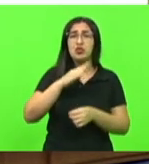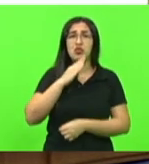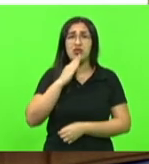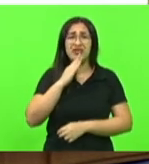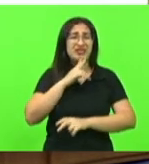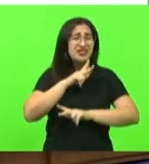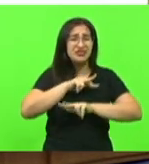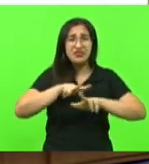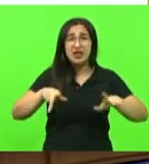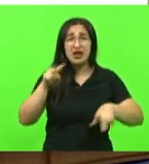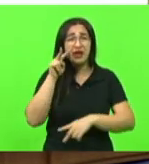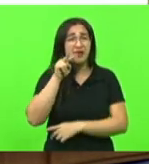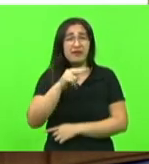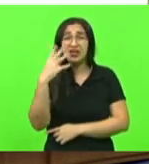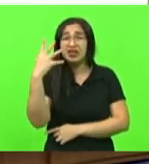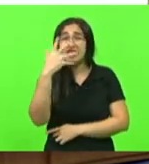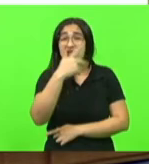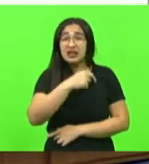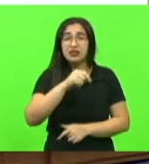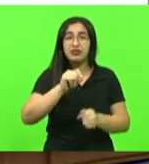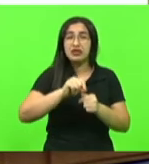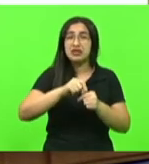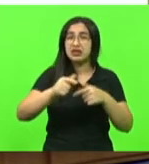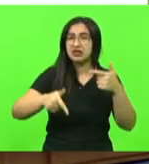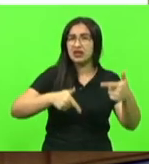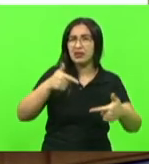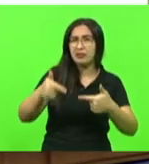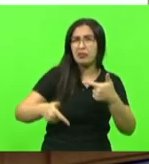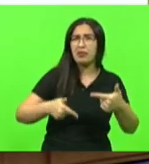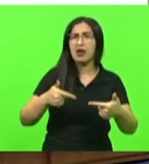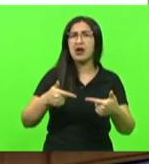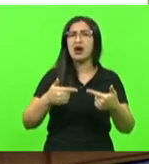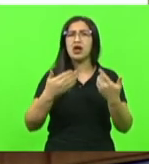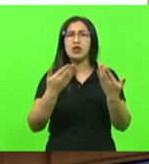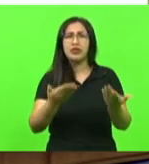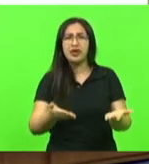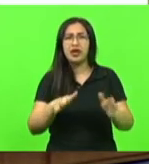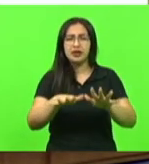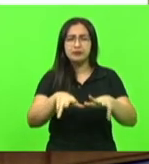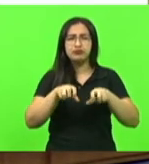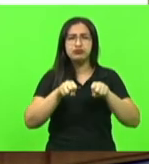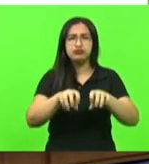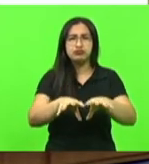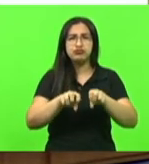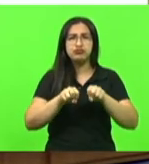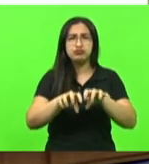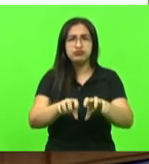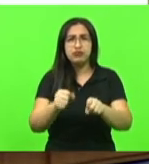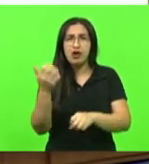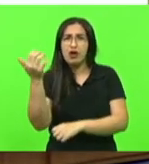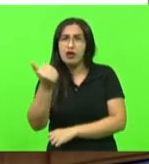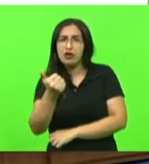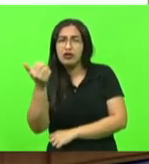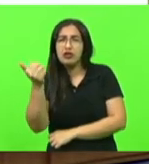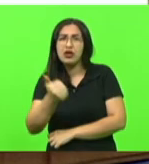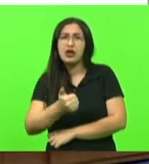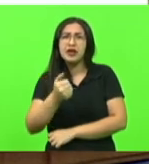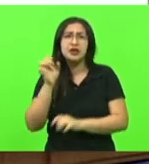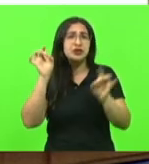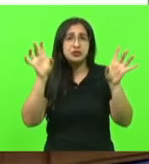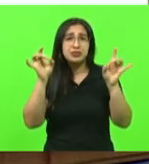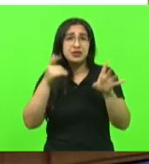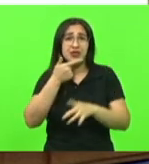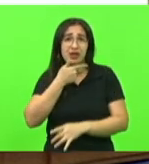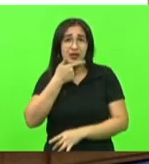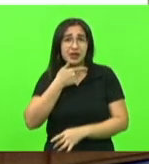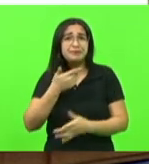lindo, eu fiquei maravilhado, um processo artesanal lindo, muito especial a criação do queijo, eu fiquei impressionado.